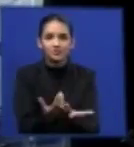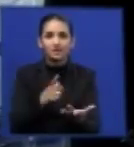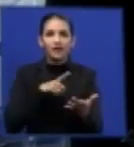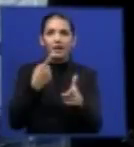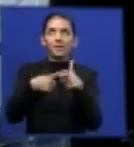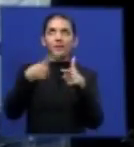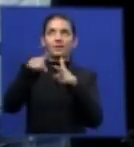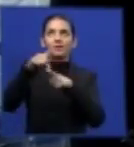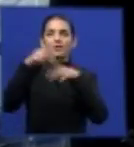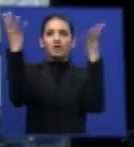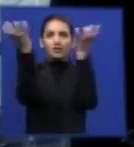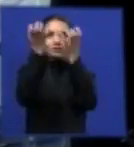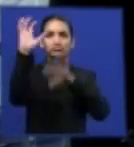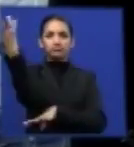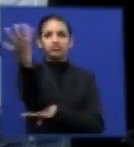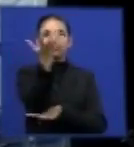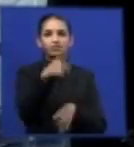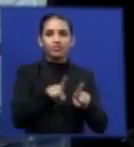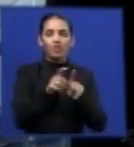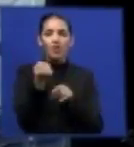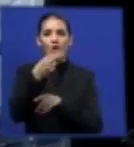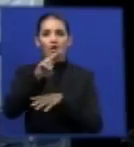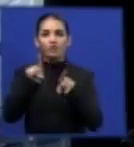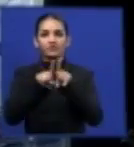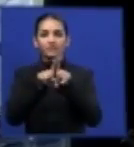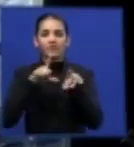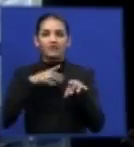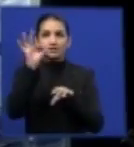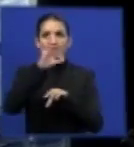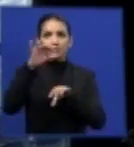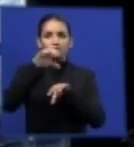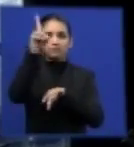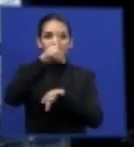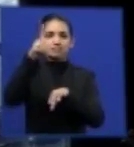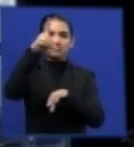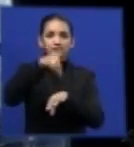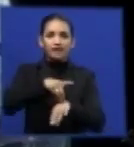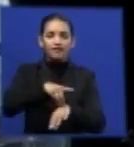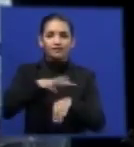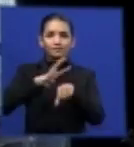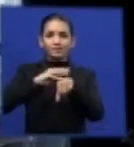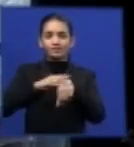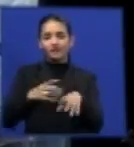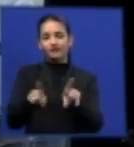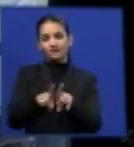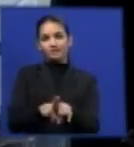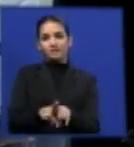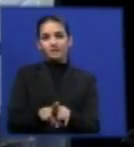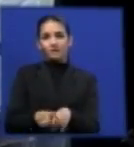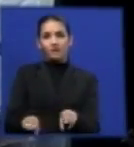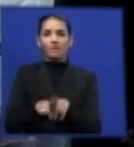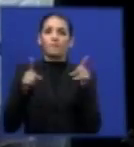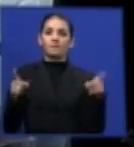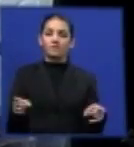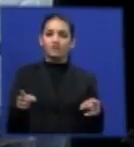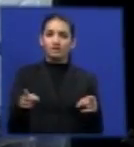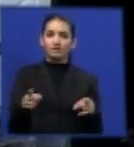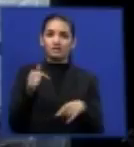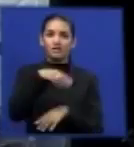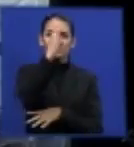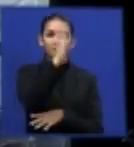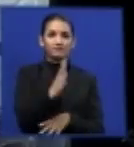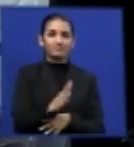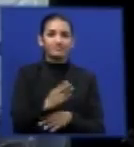se convertem Piscinas do mosquito da dengue né então Eh nós estamos indo um